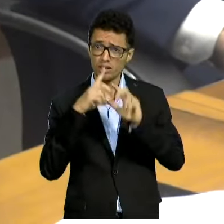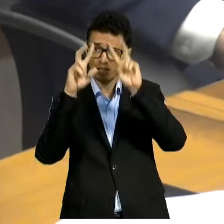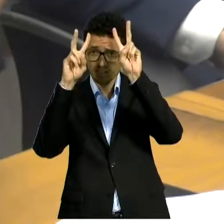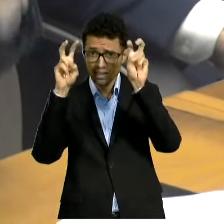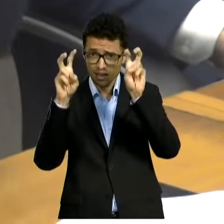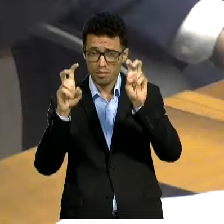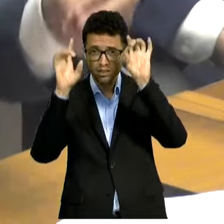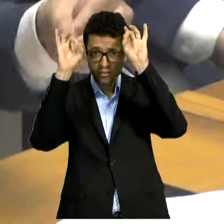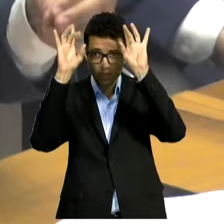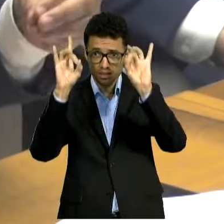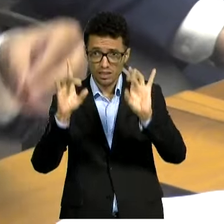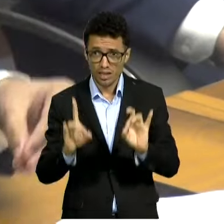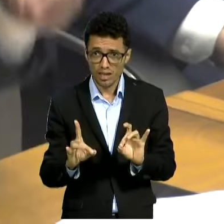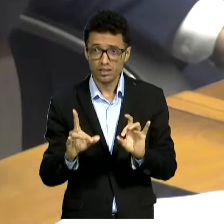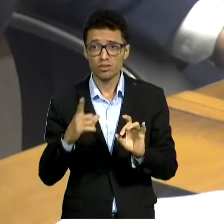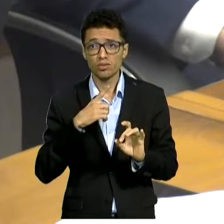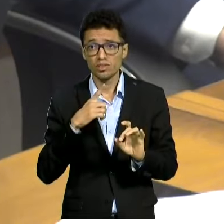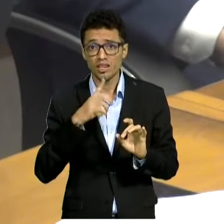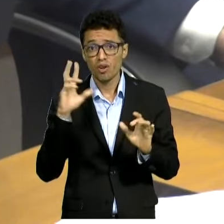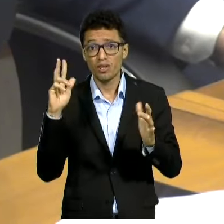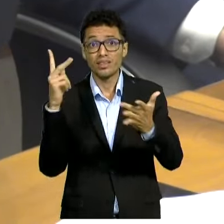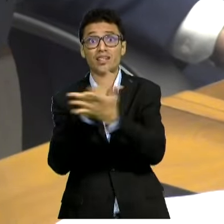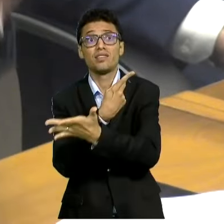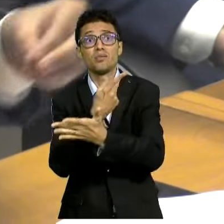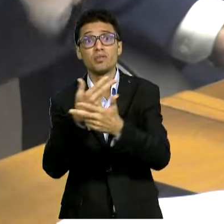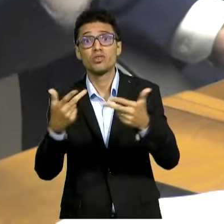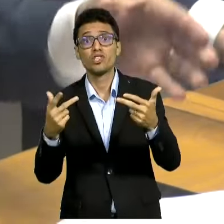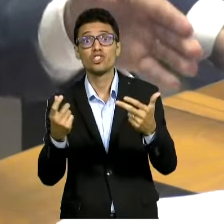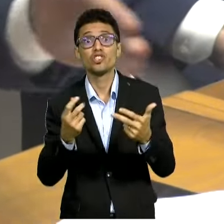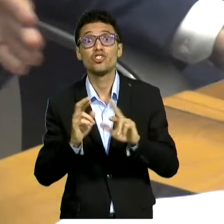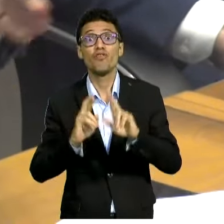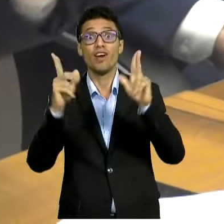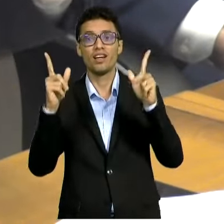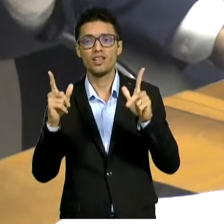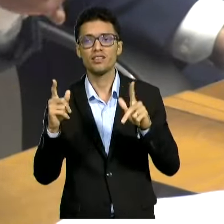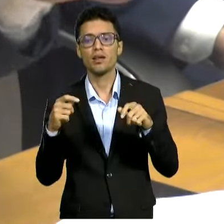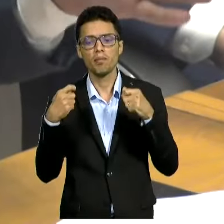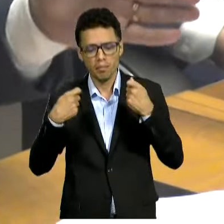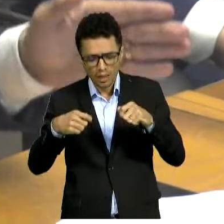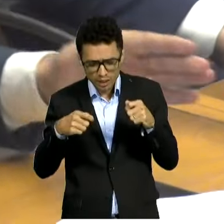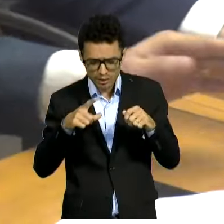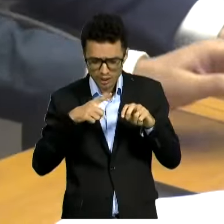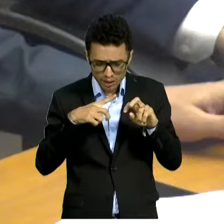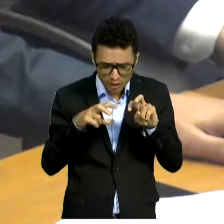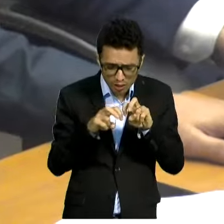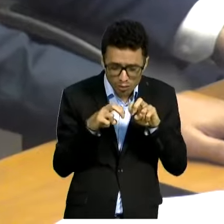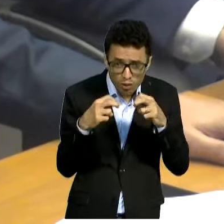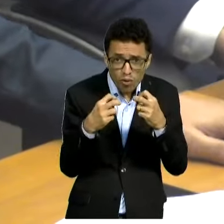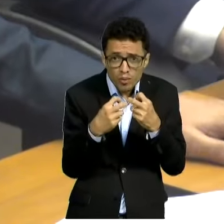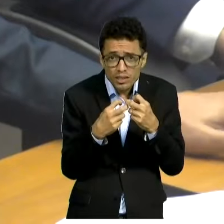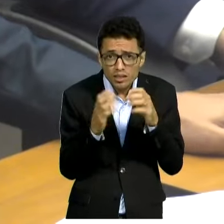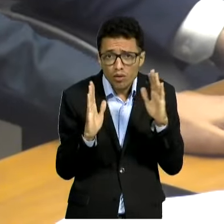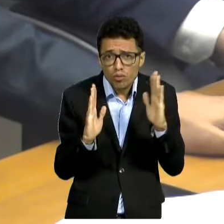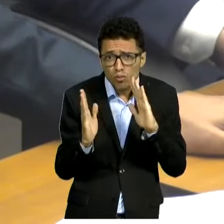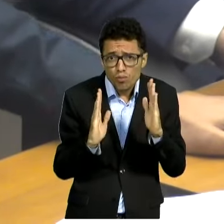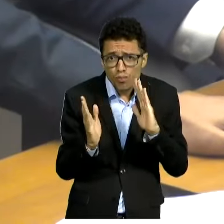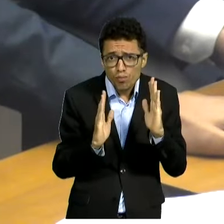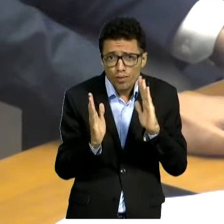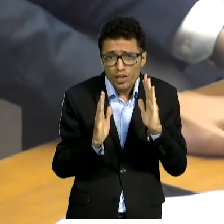acontecem situações excepcionais, ter comissões excepcionais que vão funcionar por um curto período. É